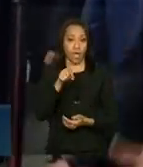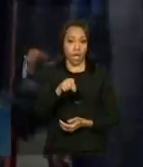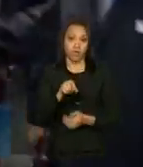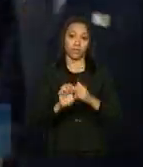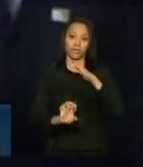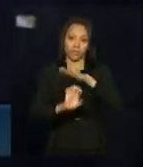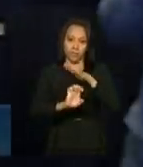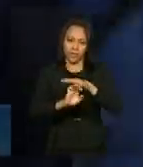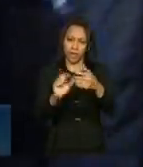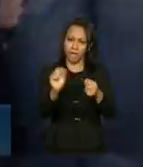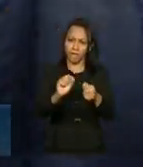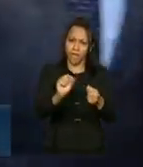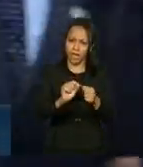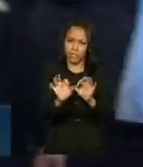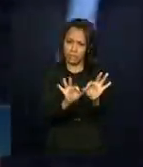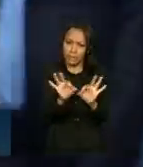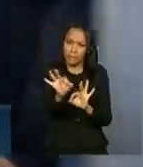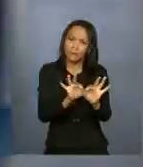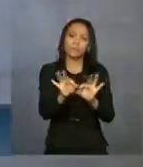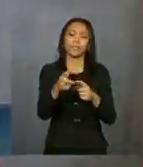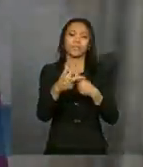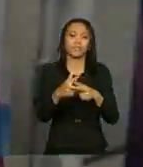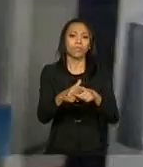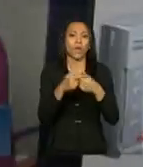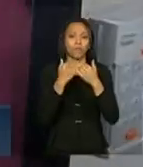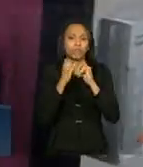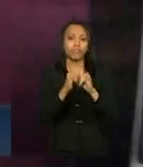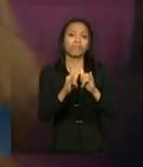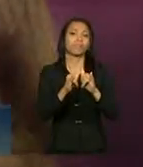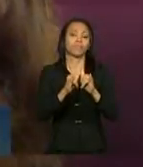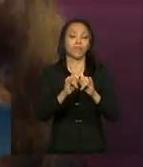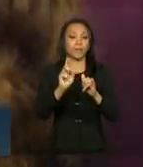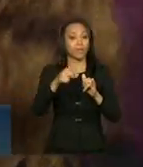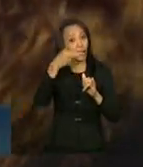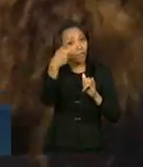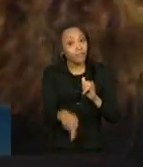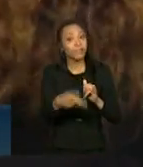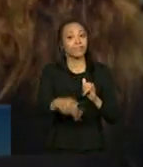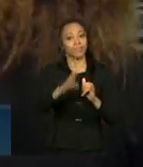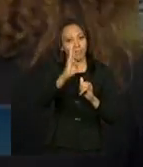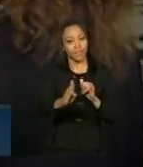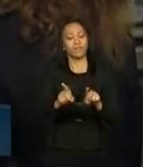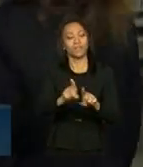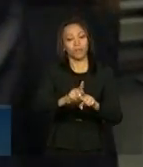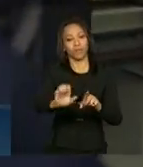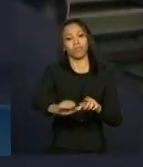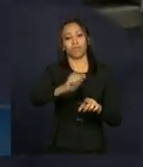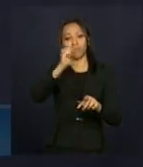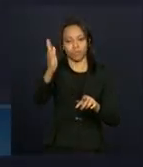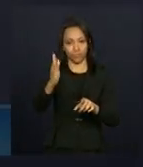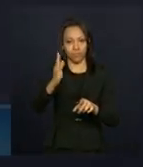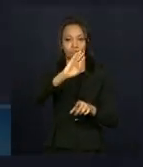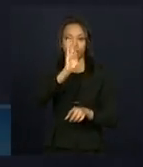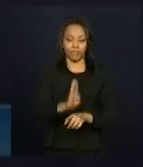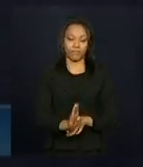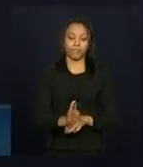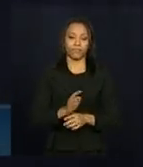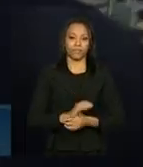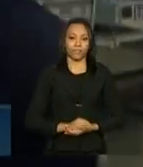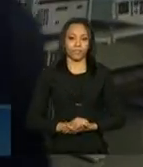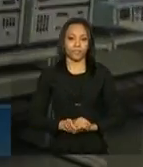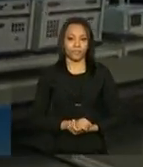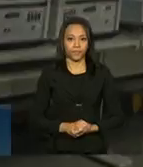projeta e fabrica esses transformadores destinados aos mercados, então, nacional e também internacional.